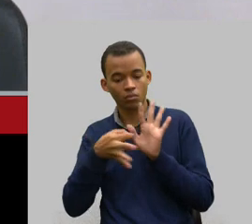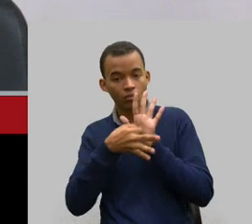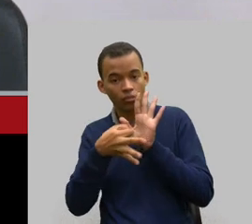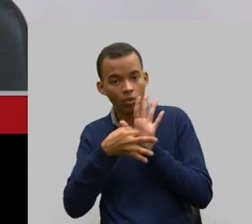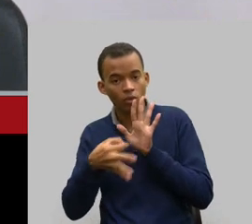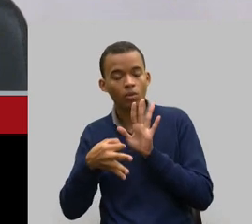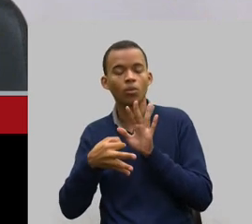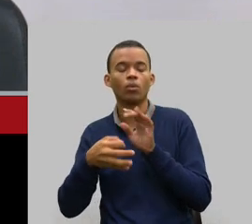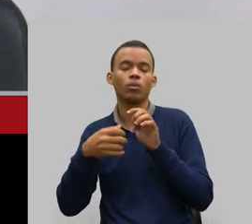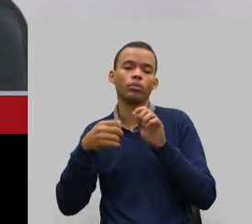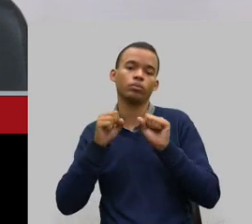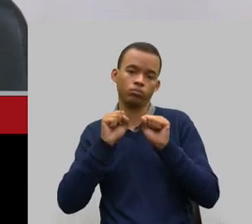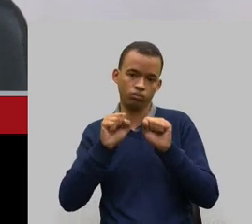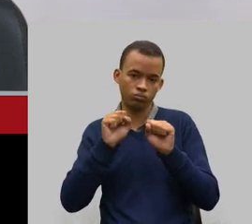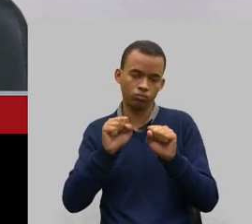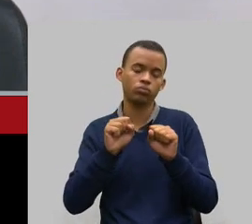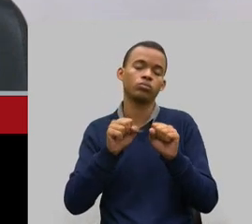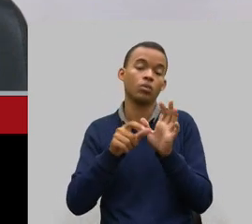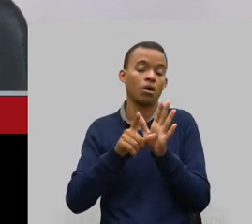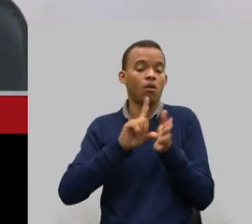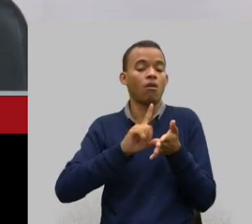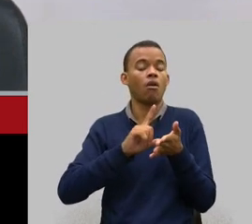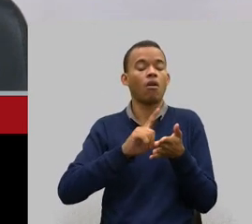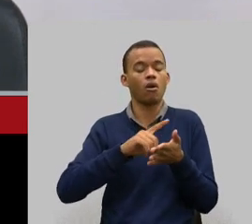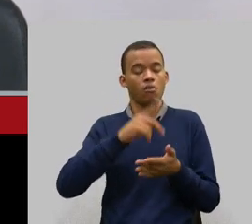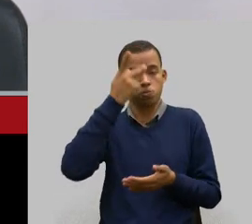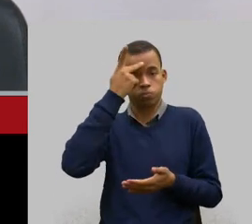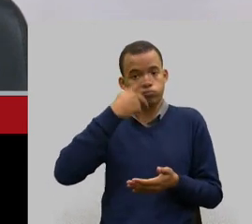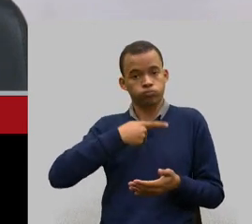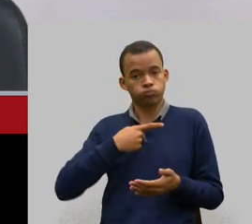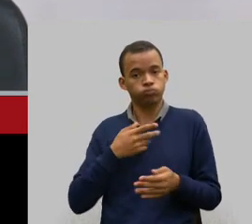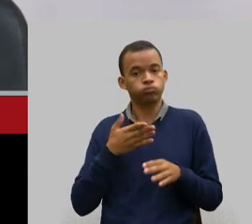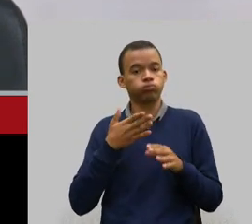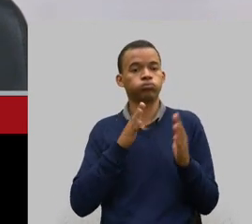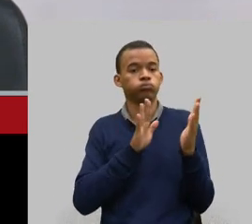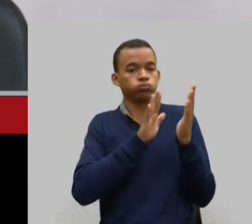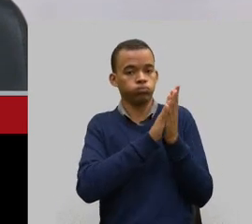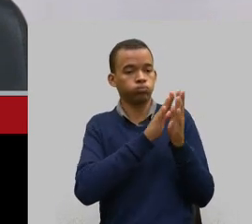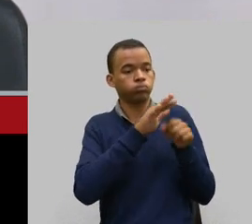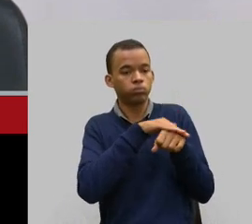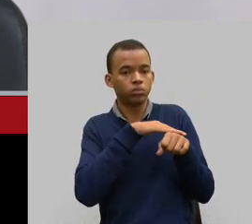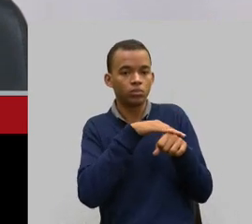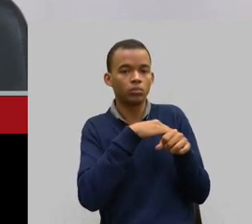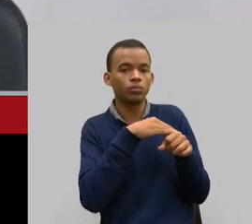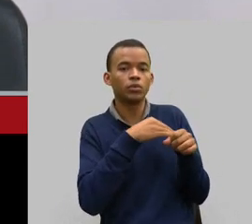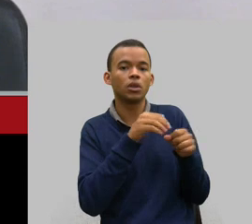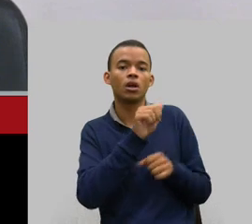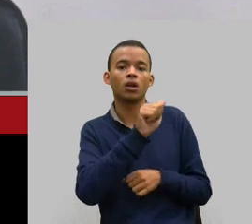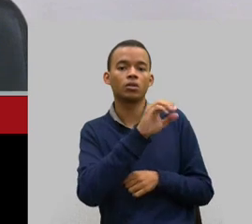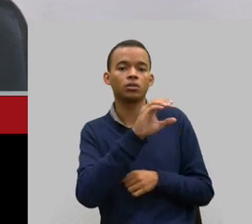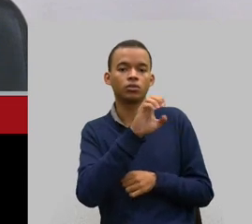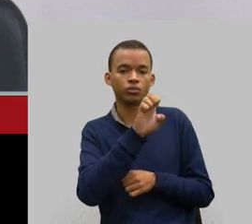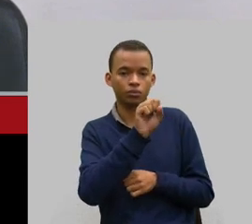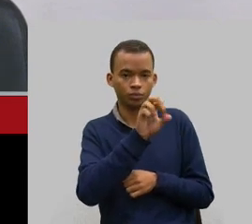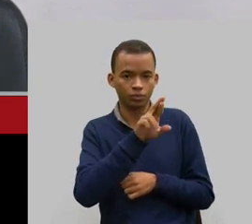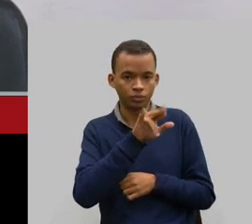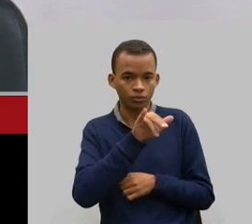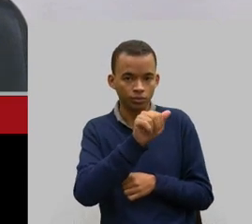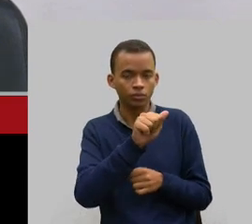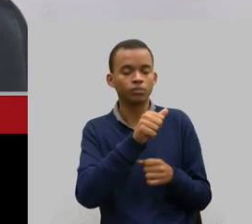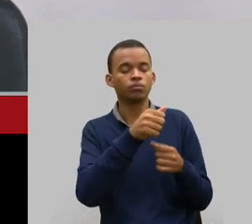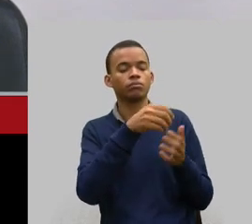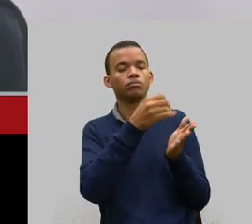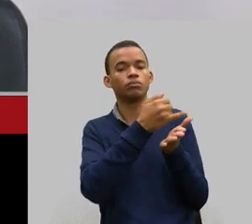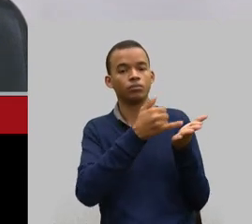palavra deve se inscrever pessoalmente junto à assessoria da comissão cada parlamentar poderá fazer